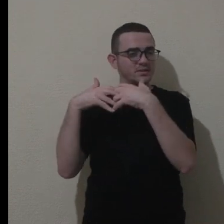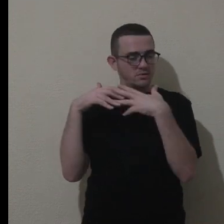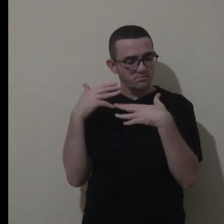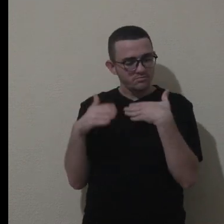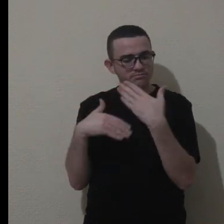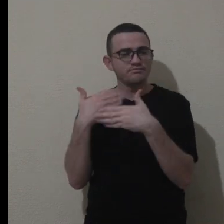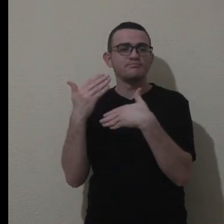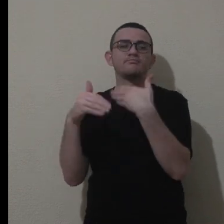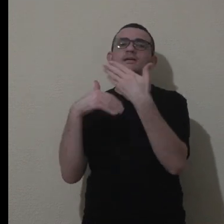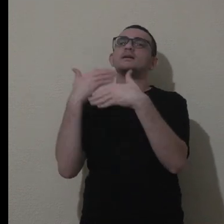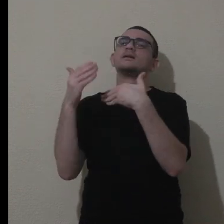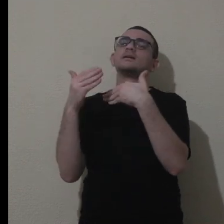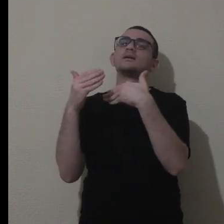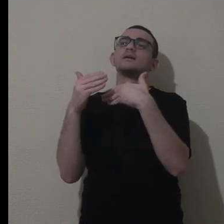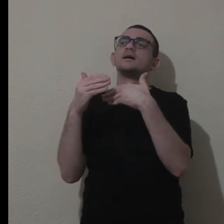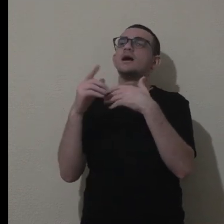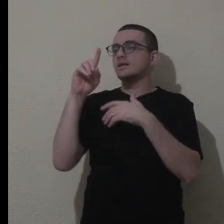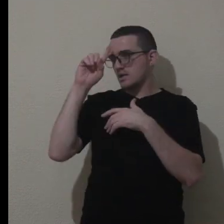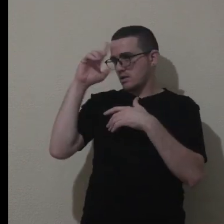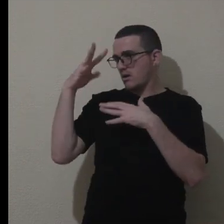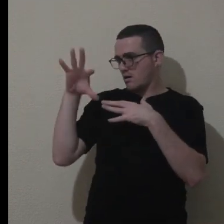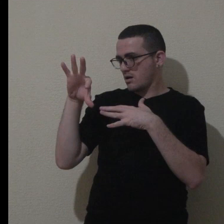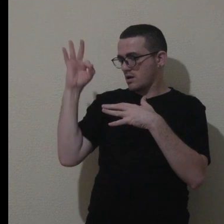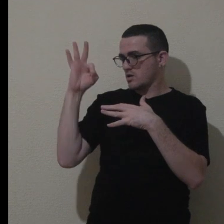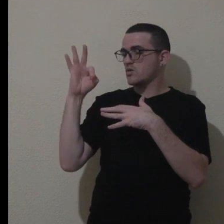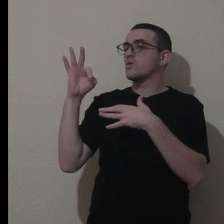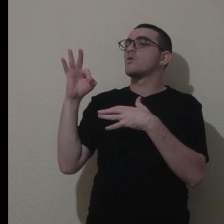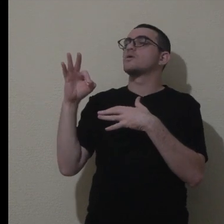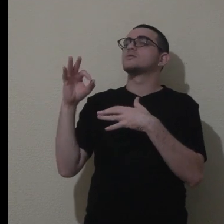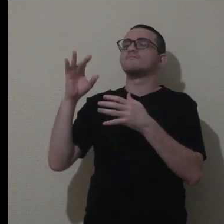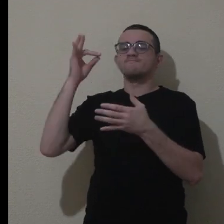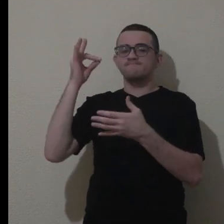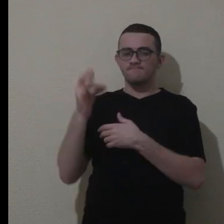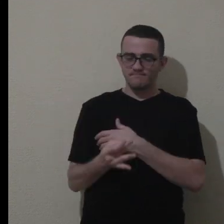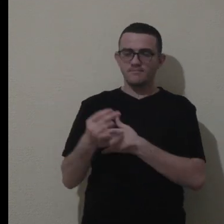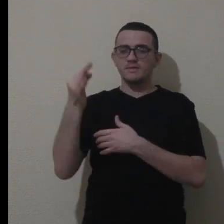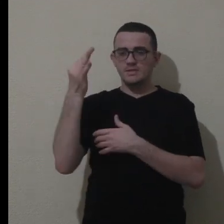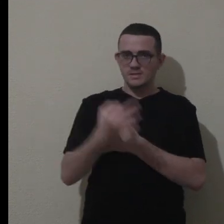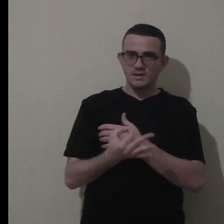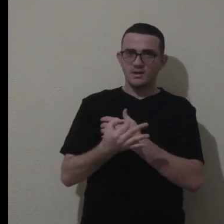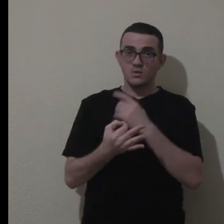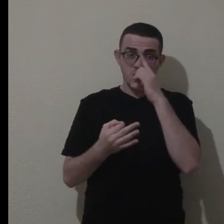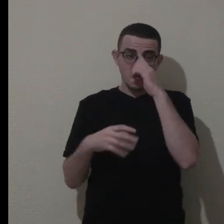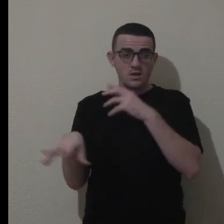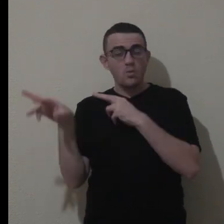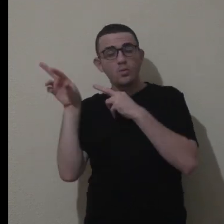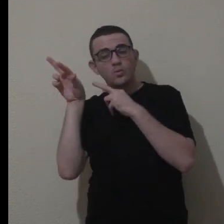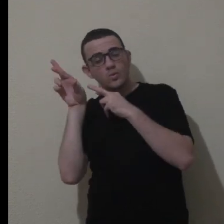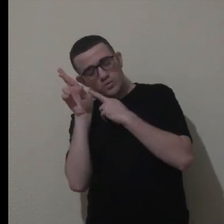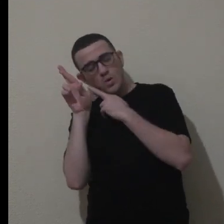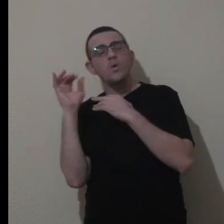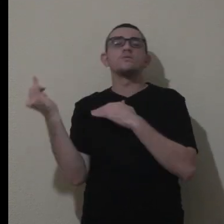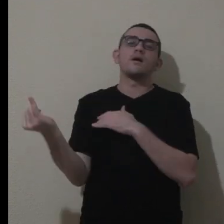e desenvolver essa tomada de decisão de uma maneira mais assertiva. Então, sono é